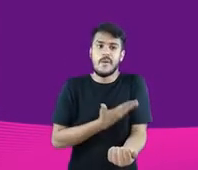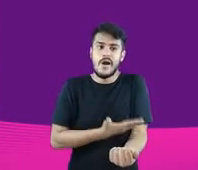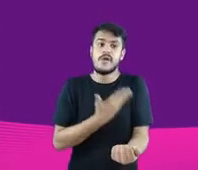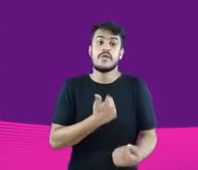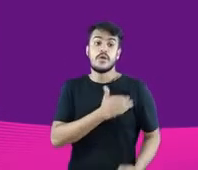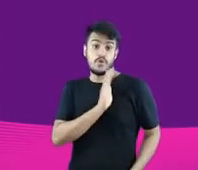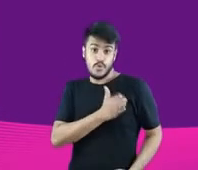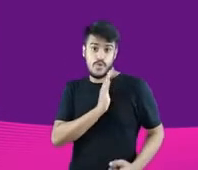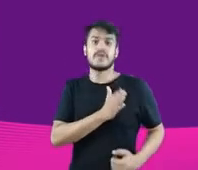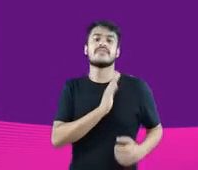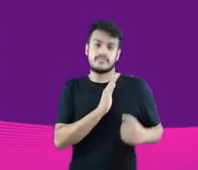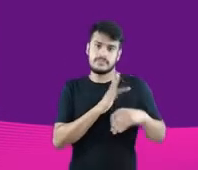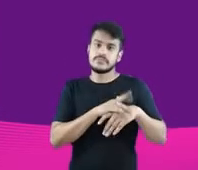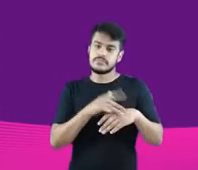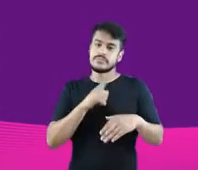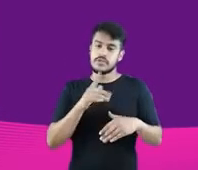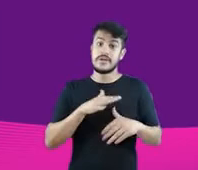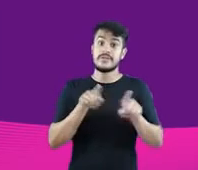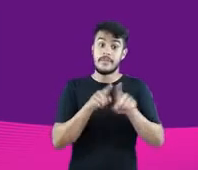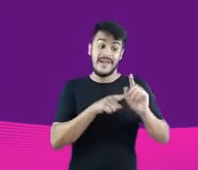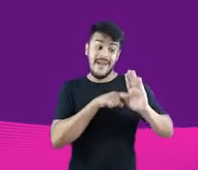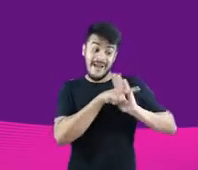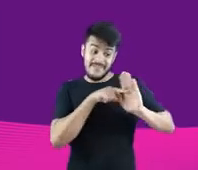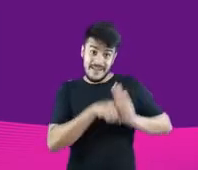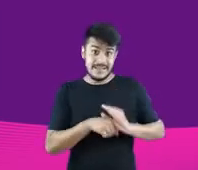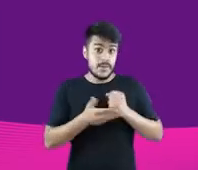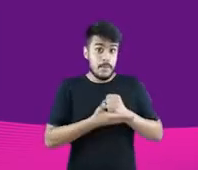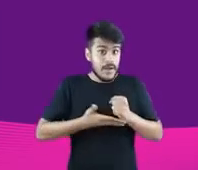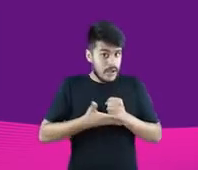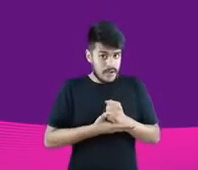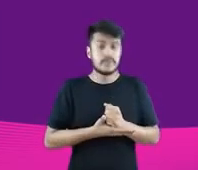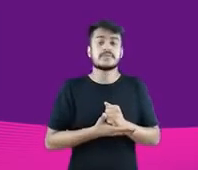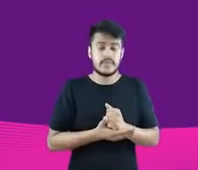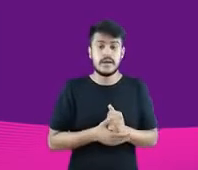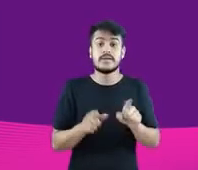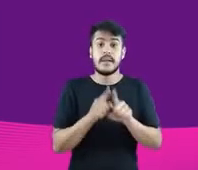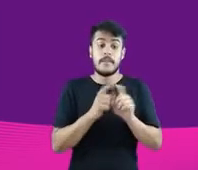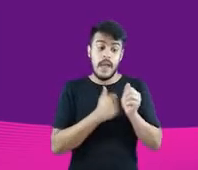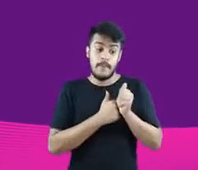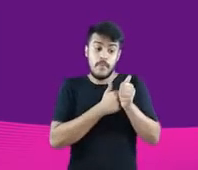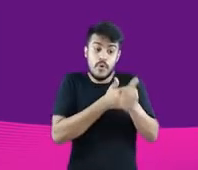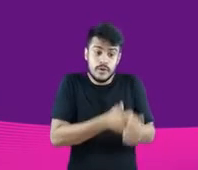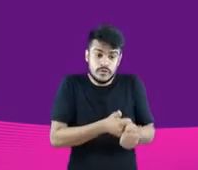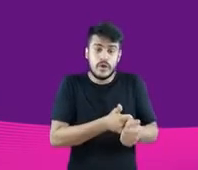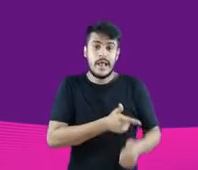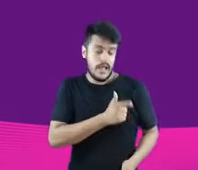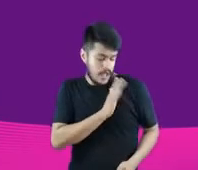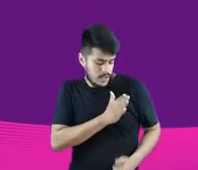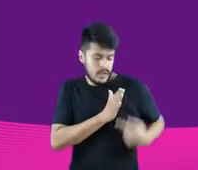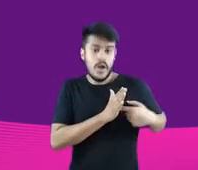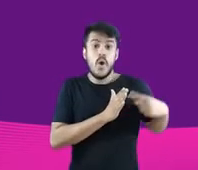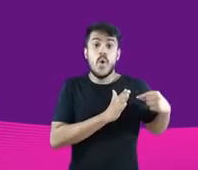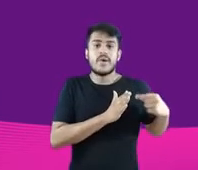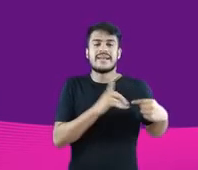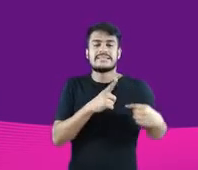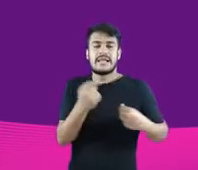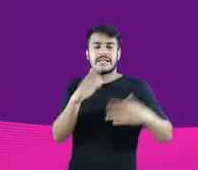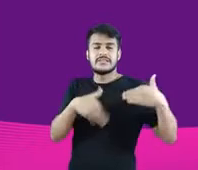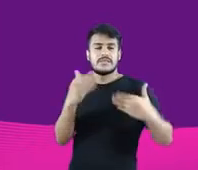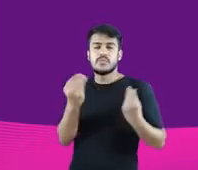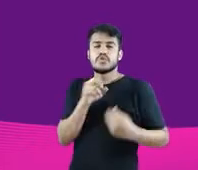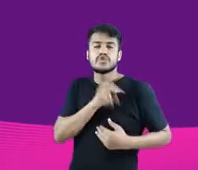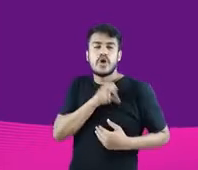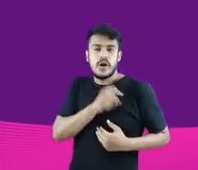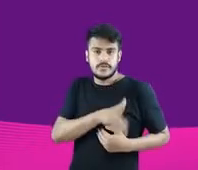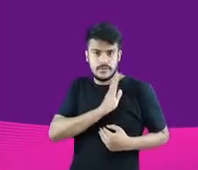avaliação de um risco cardiológico basal, o monitoramento dessa cardiotoxicidade por sintomas e sinais, mas isso é